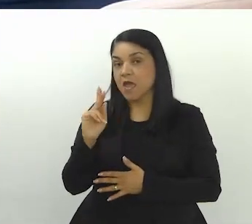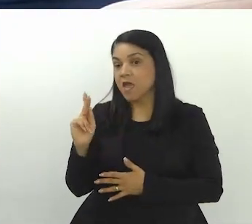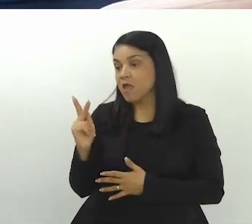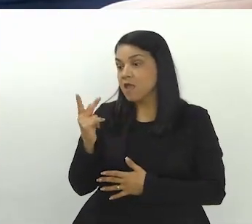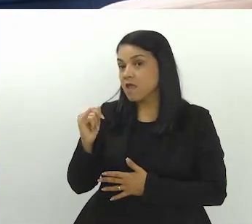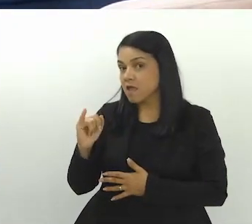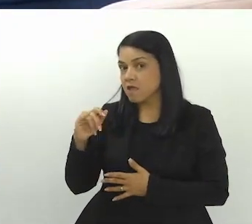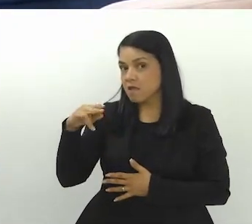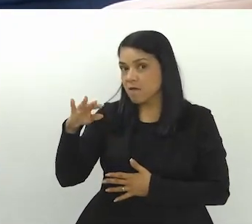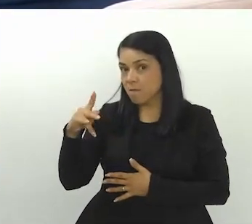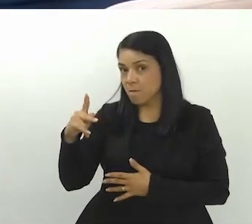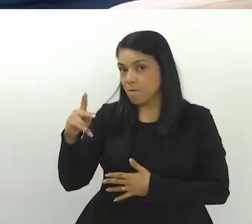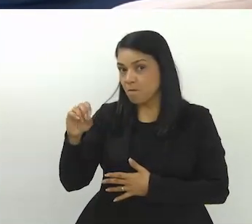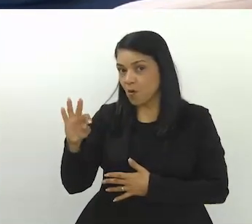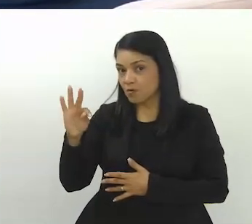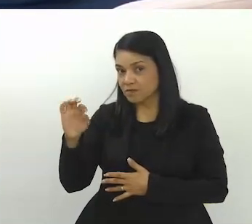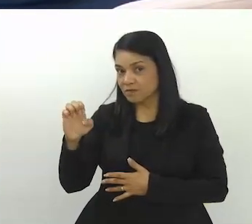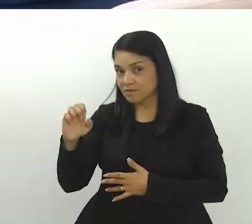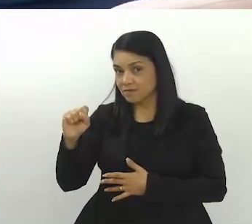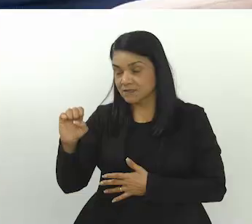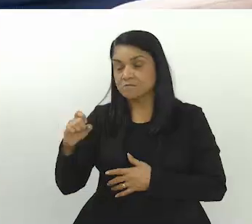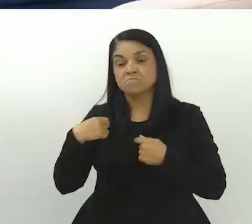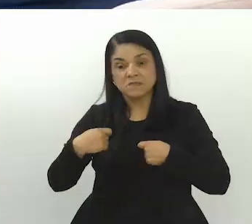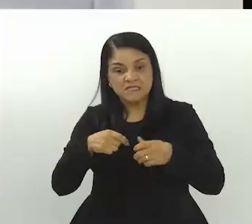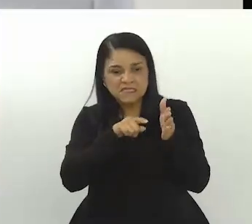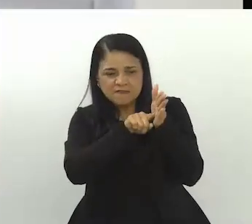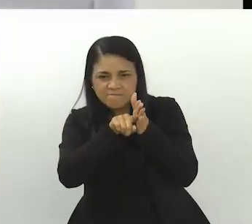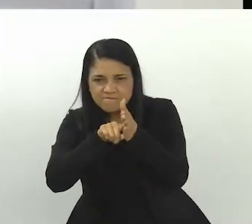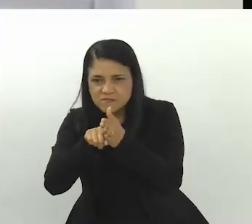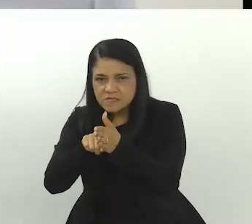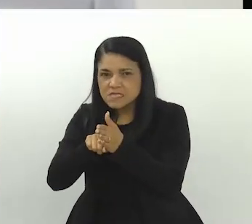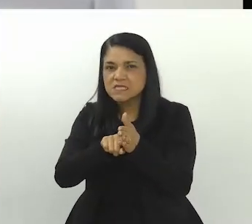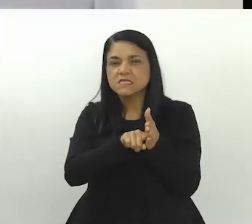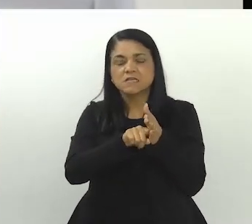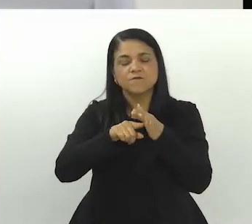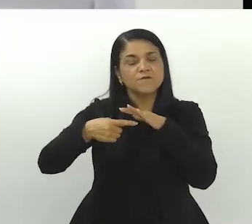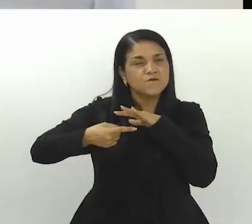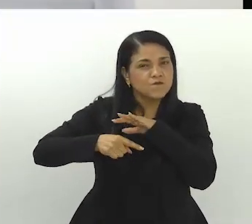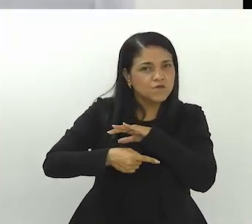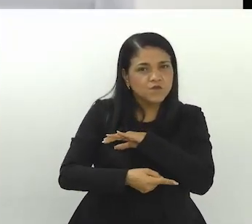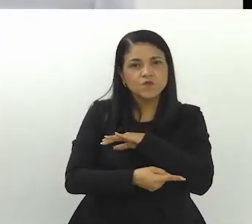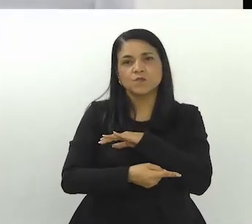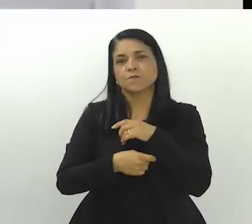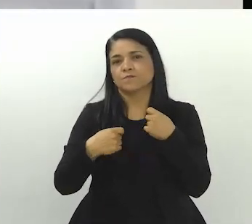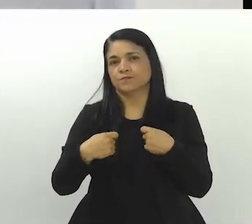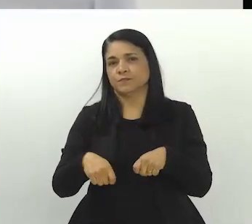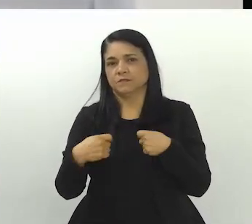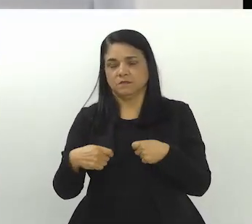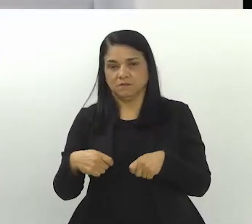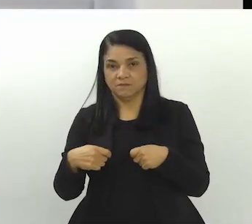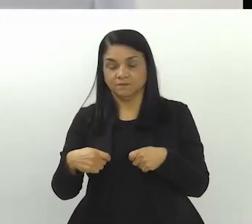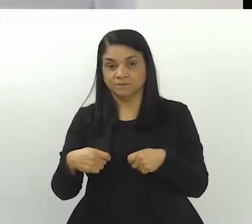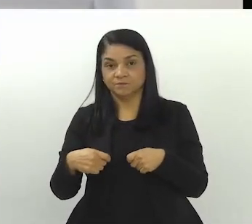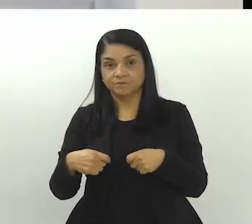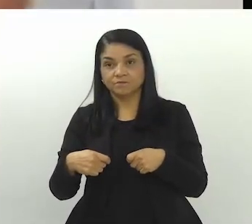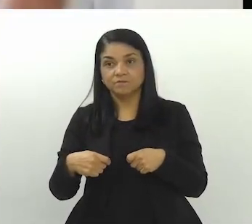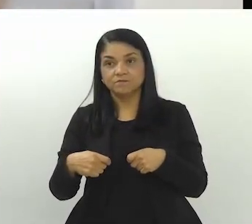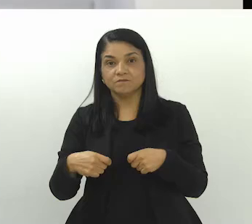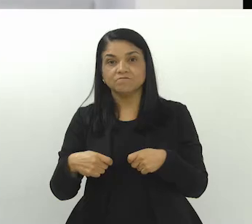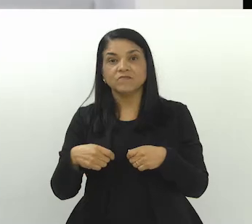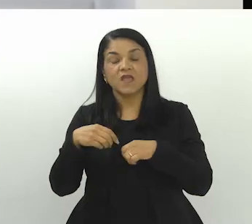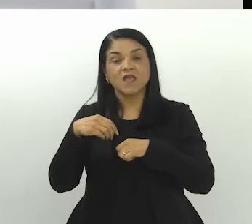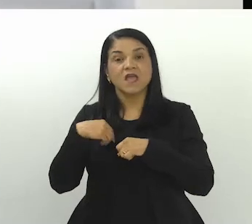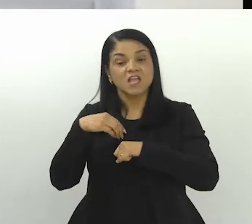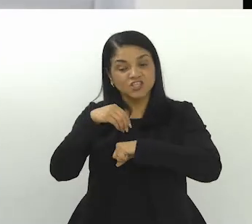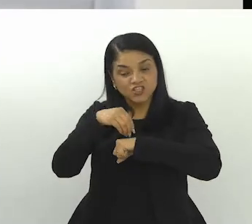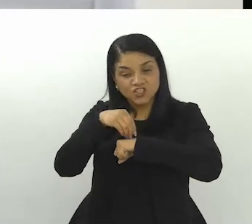e isso precisaria ser investigado, pesquisado mais aprofundadamente, né? Eu, Mas